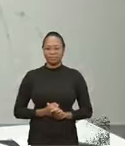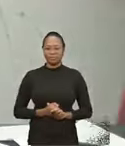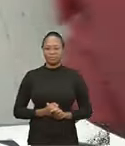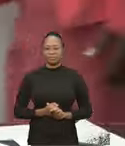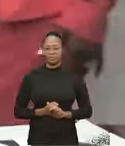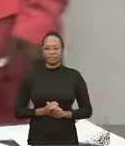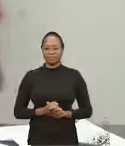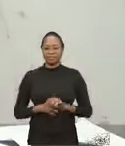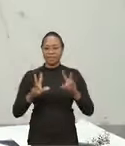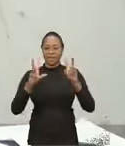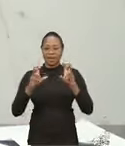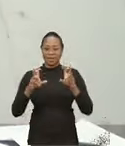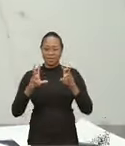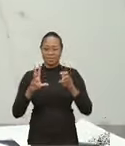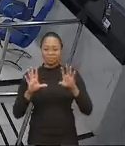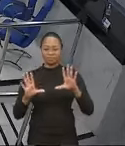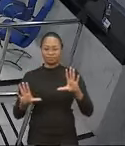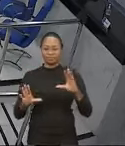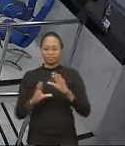Assuntos gerais.